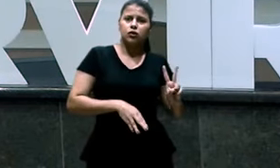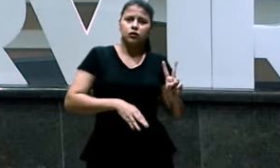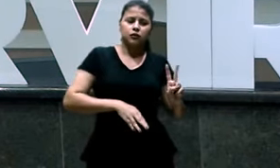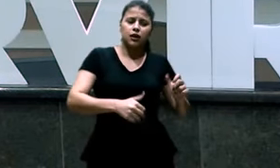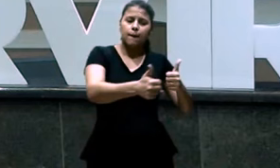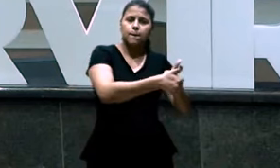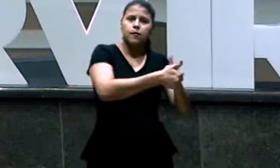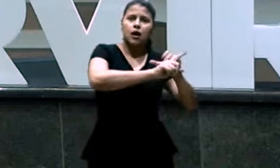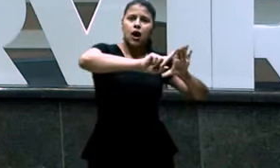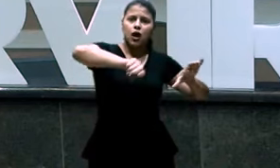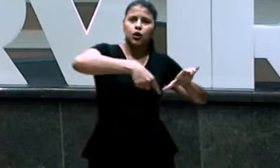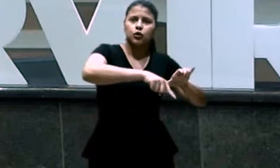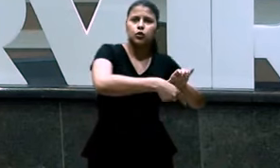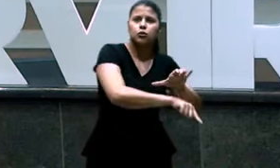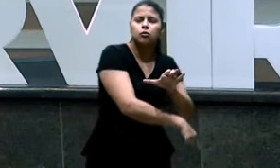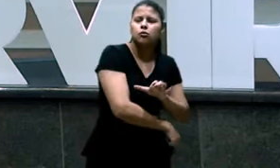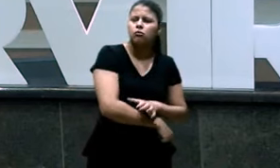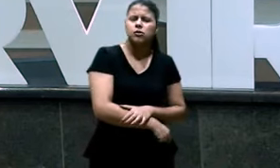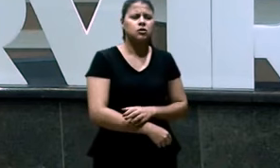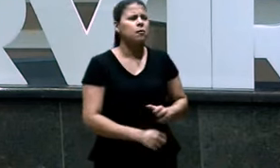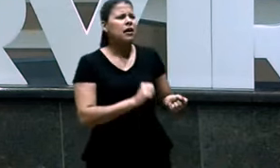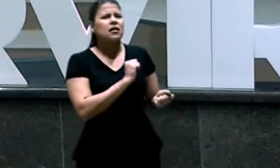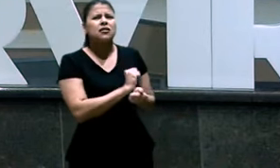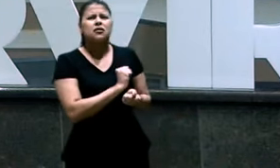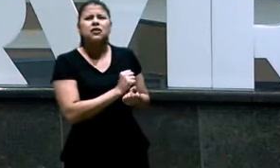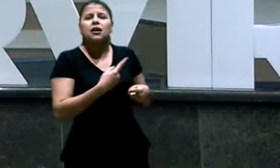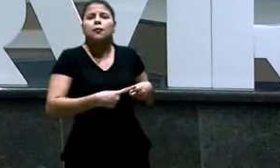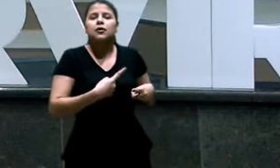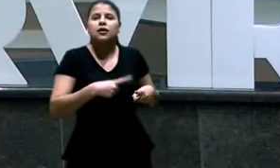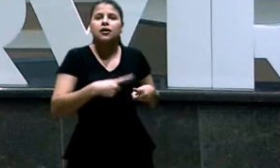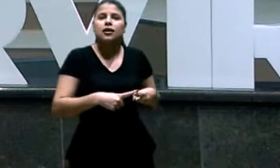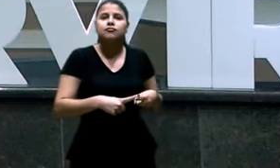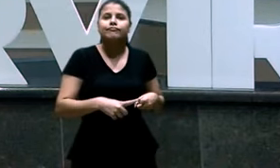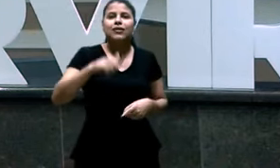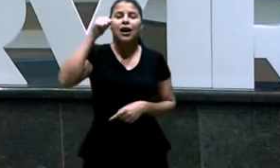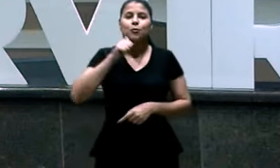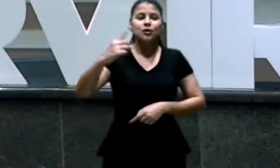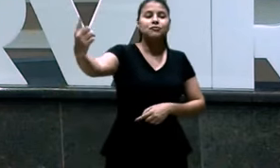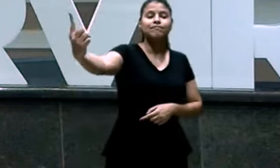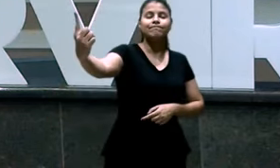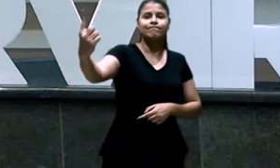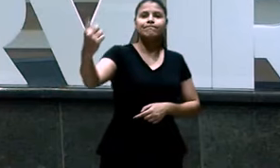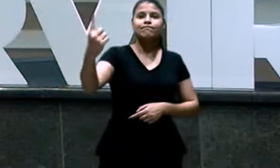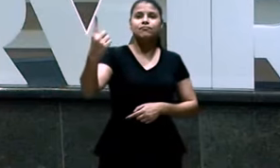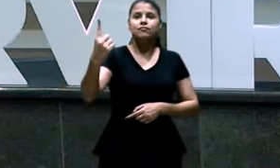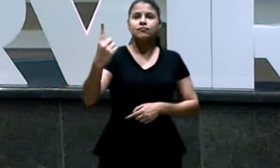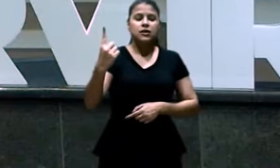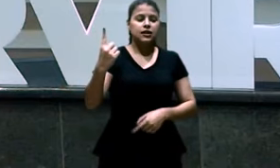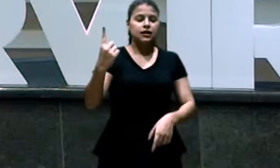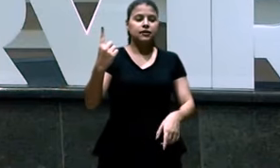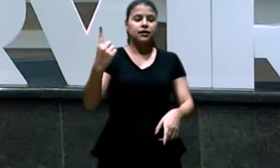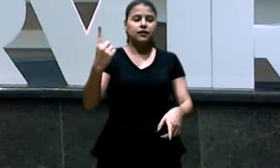quê? Porque está vindo ali um novo endereço. Ele sentou no poço e disse para João: